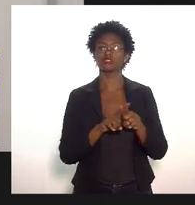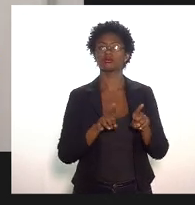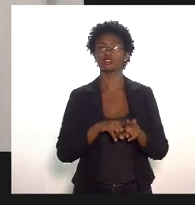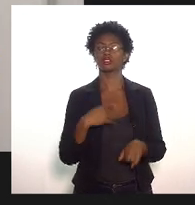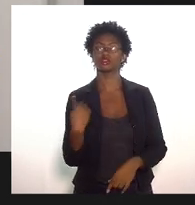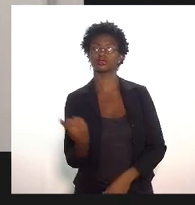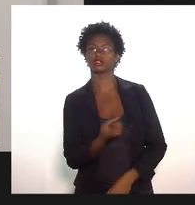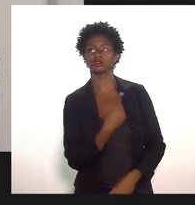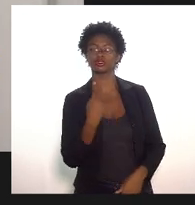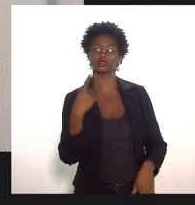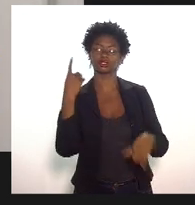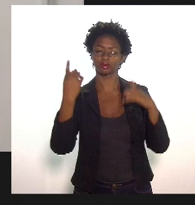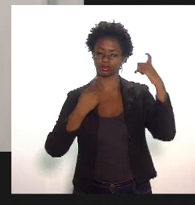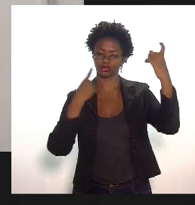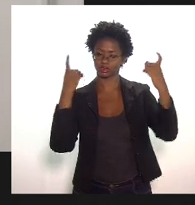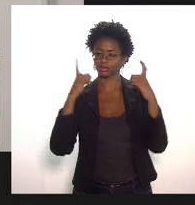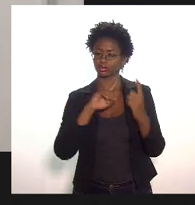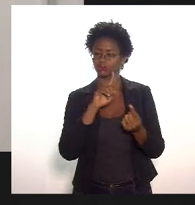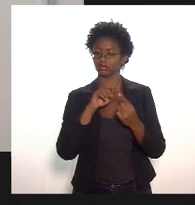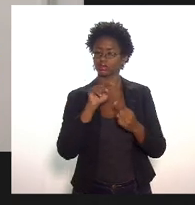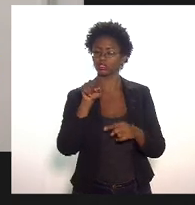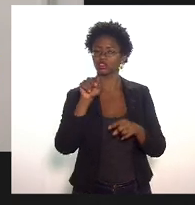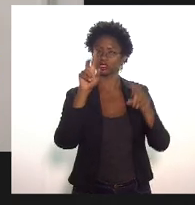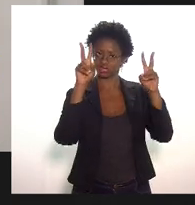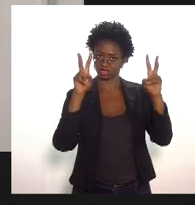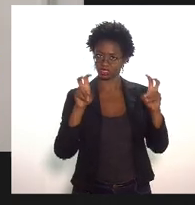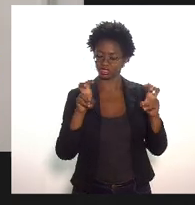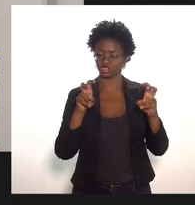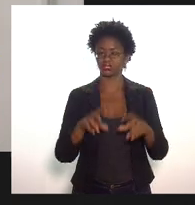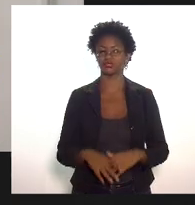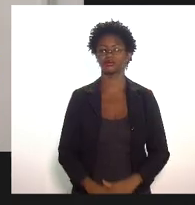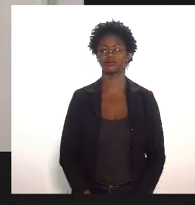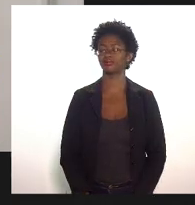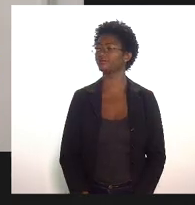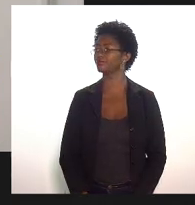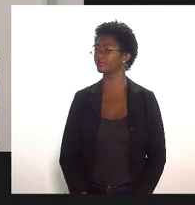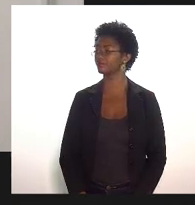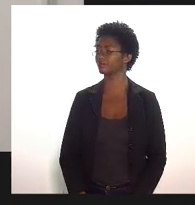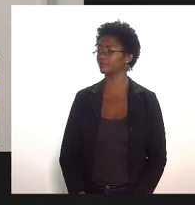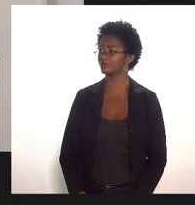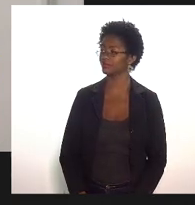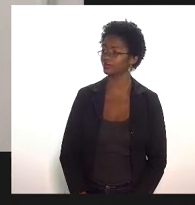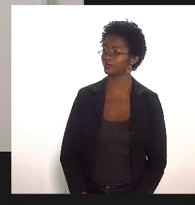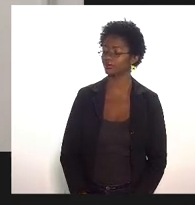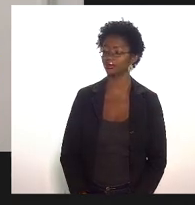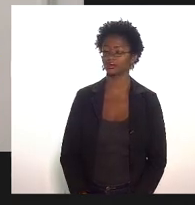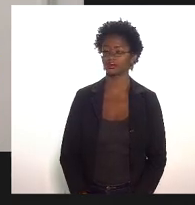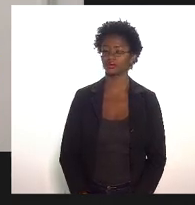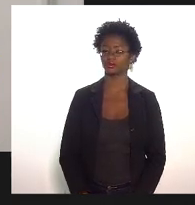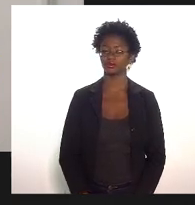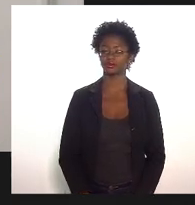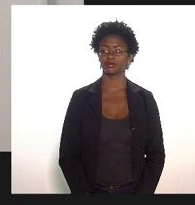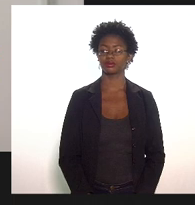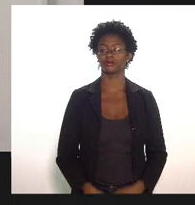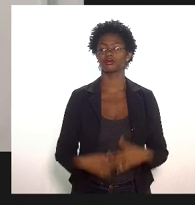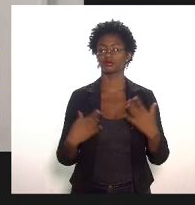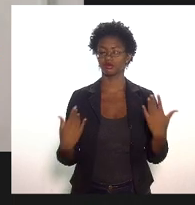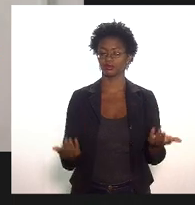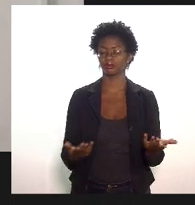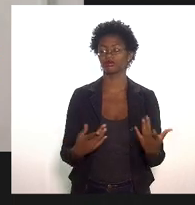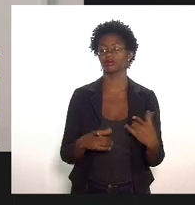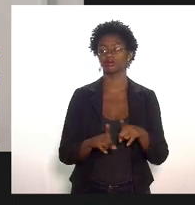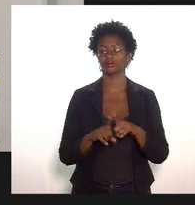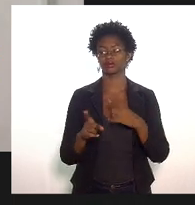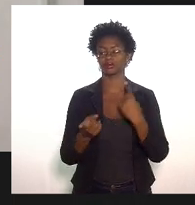nossas preocupações em relação a isso, não é? Porque esse setor do transporte